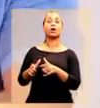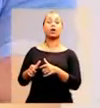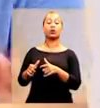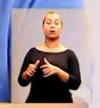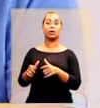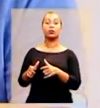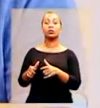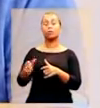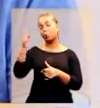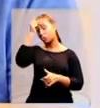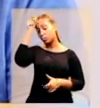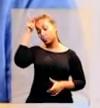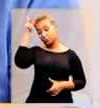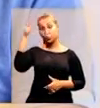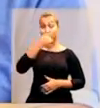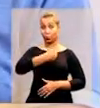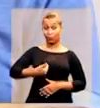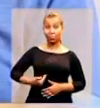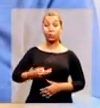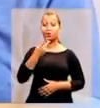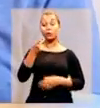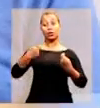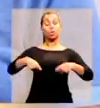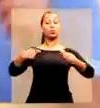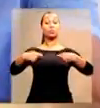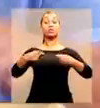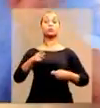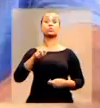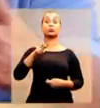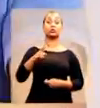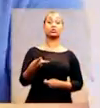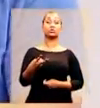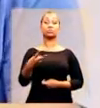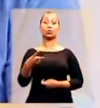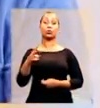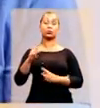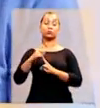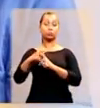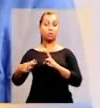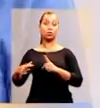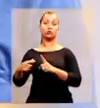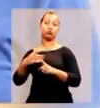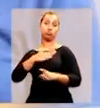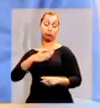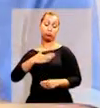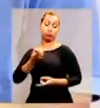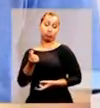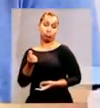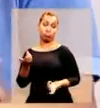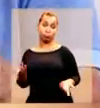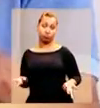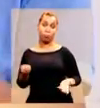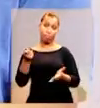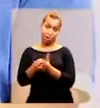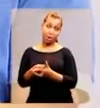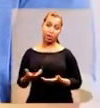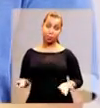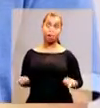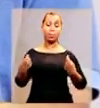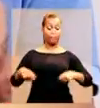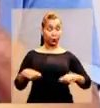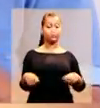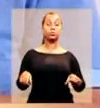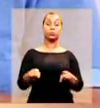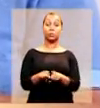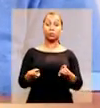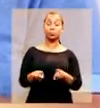lugar, em qualquer instância pública, governamental, e falar, eu preciso de mais 2/3 do meu orçamento. Como também eu acho legítimo